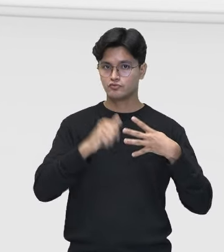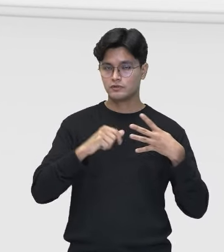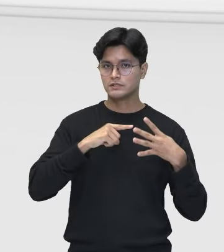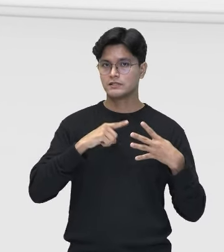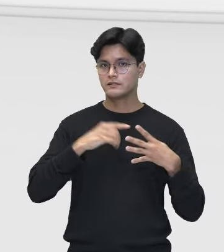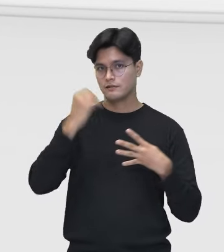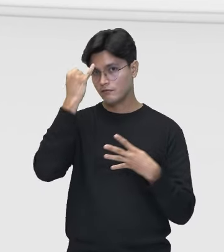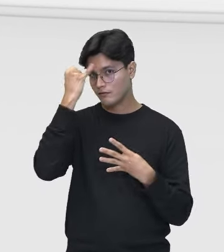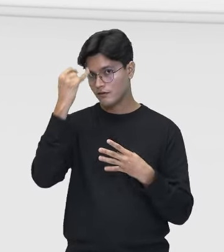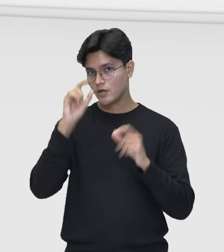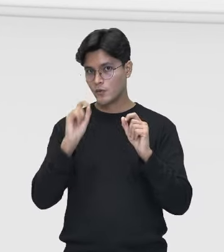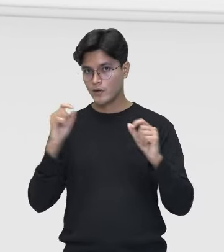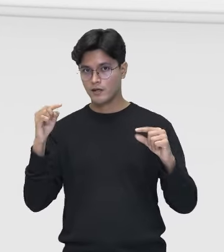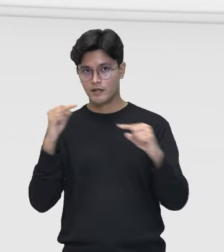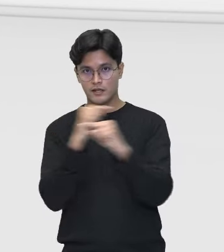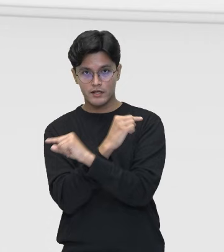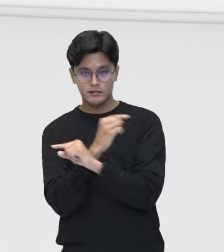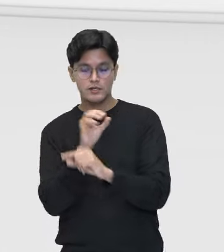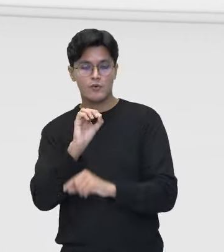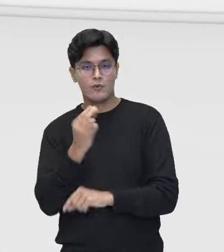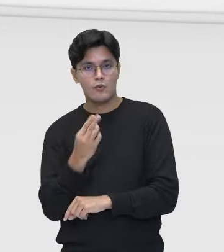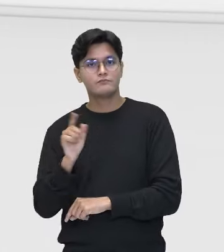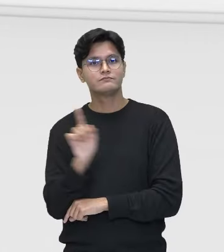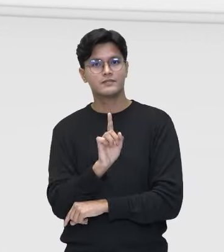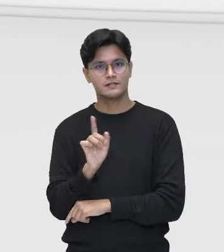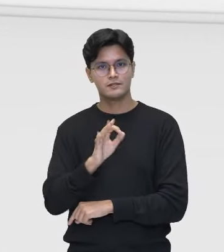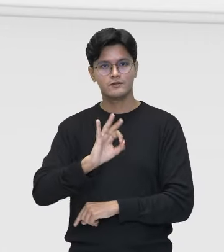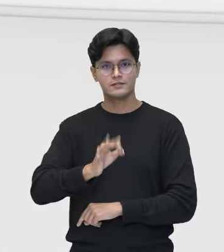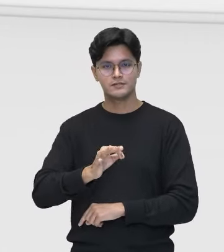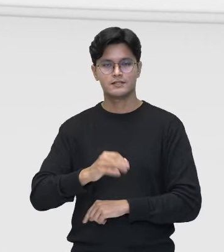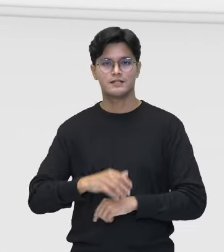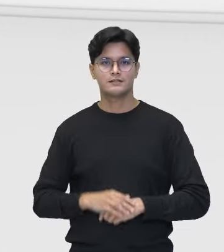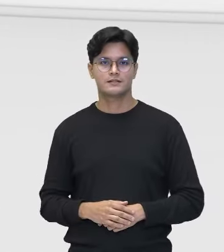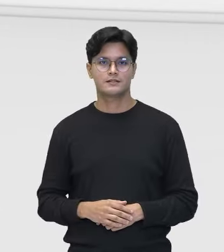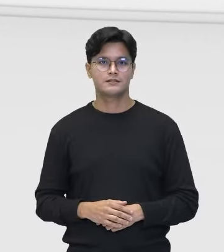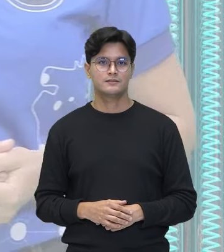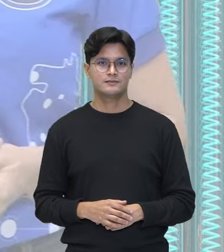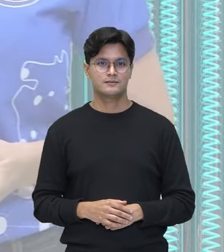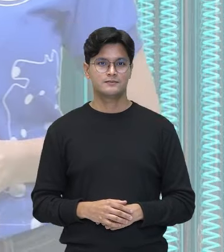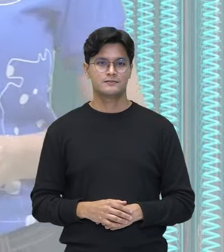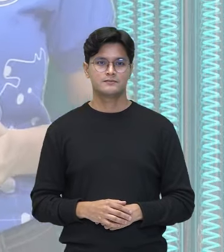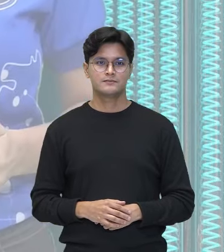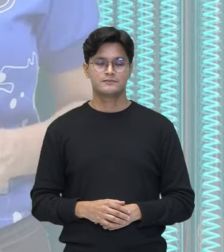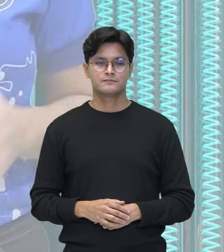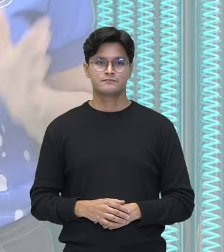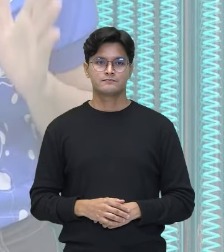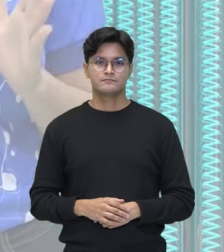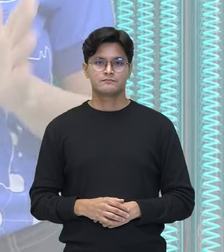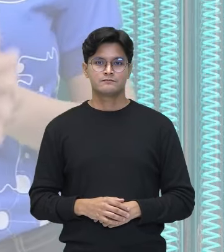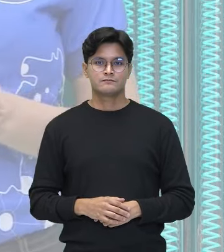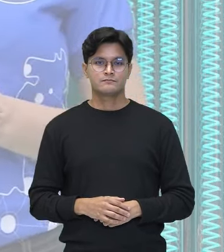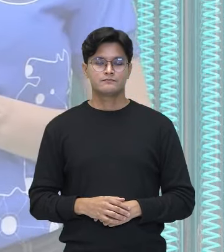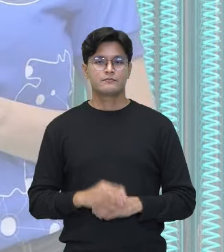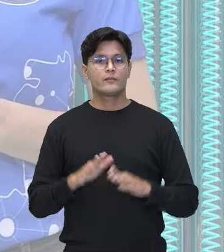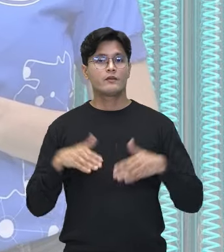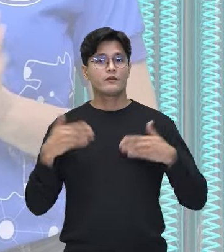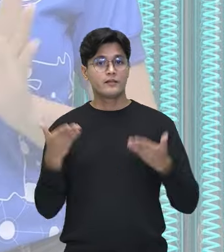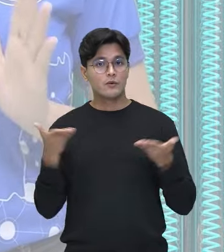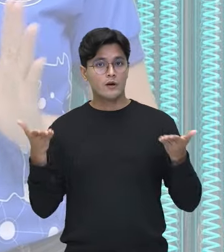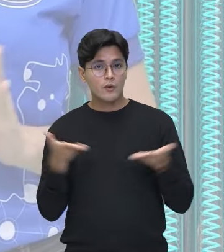negação ou oposição. Vamos ver outros agora? Acompanhe comigo. Bem, então